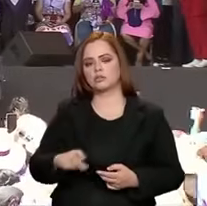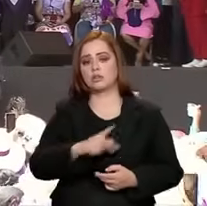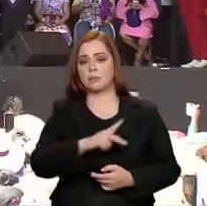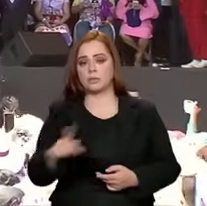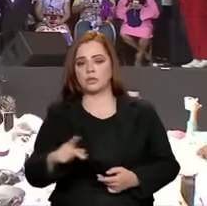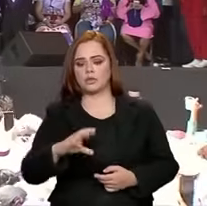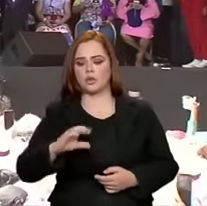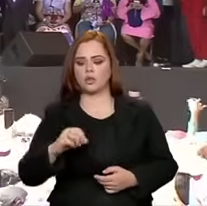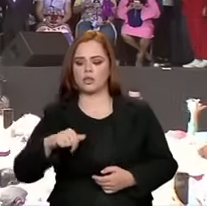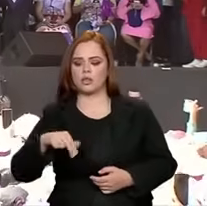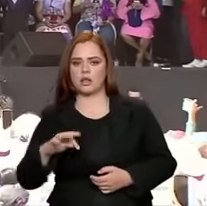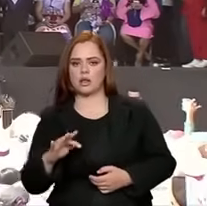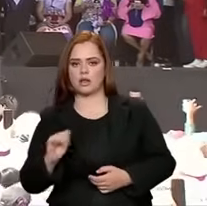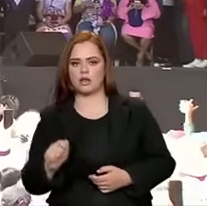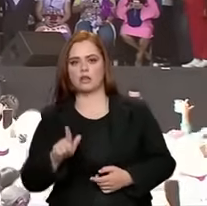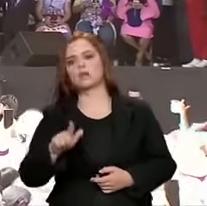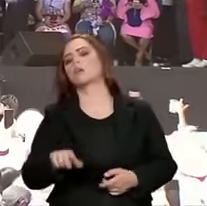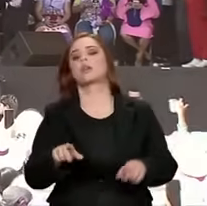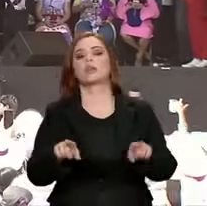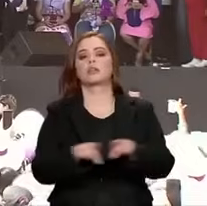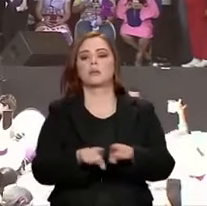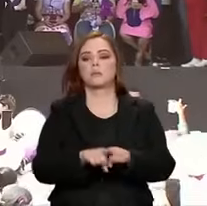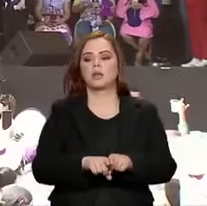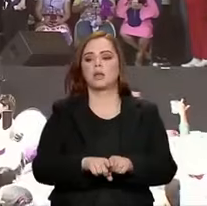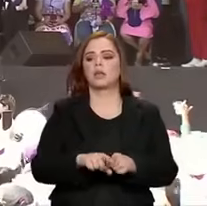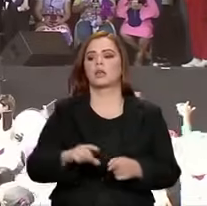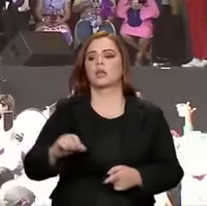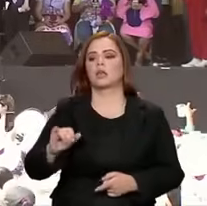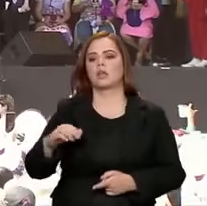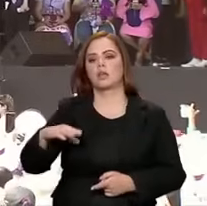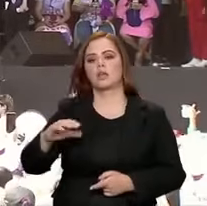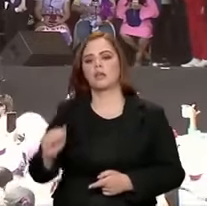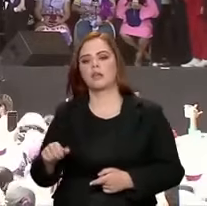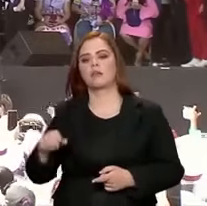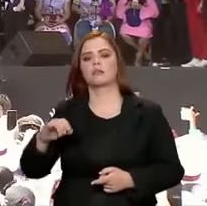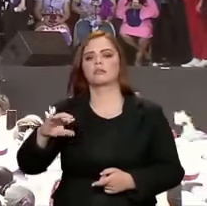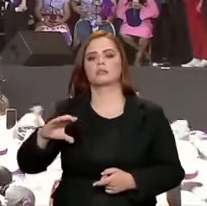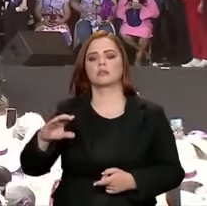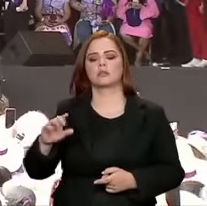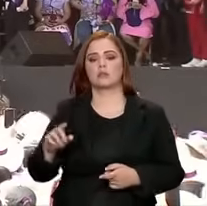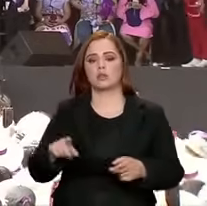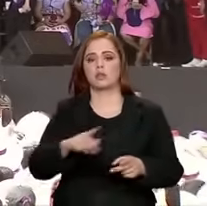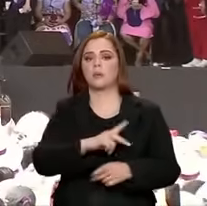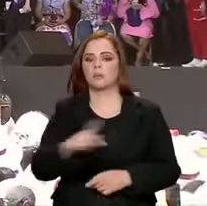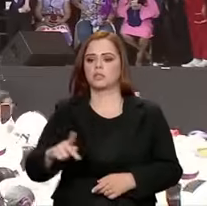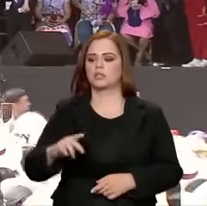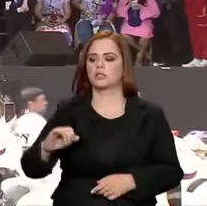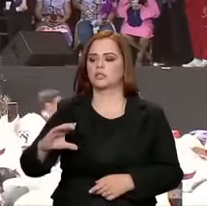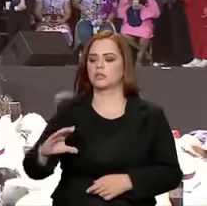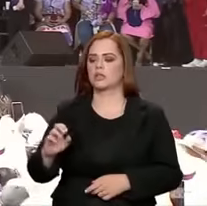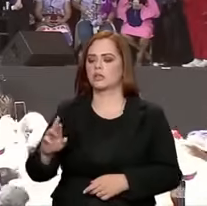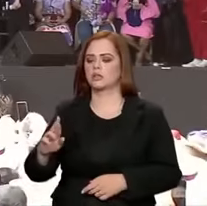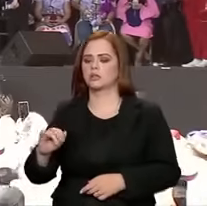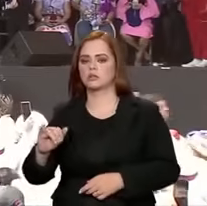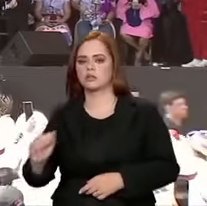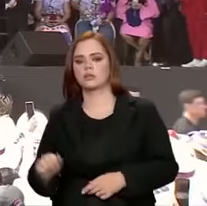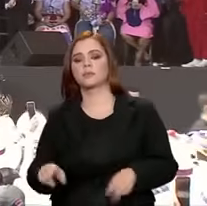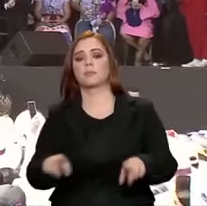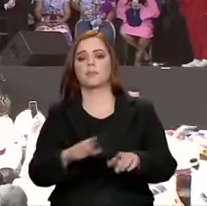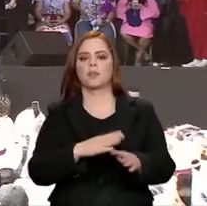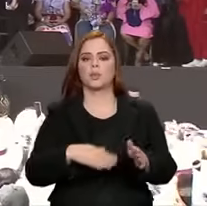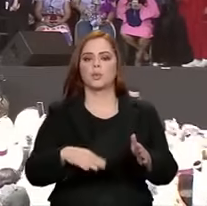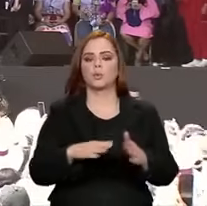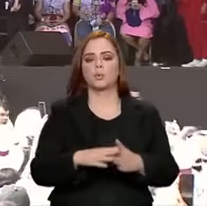junto com Incra César Rodrigues Rose Rodrigues nós estamos lançando um